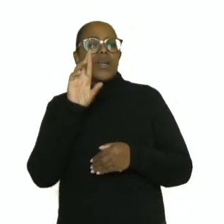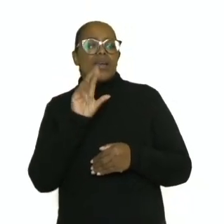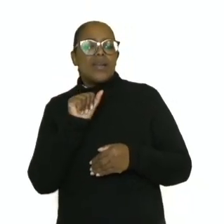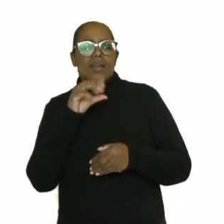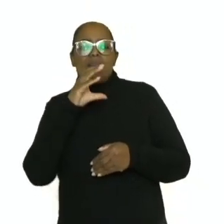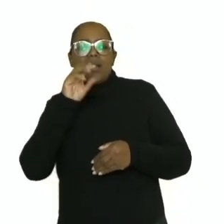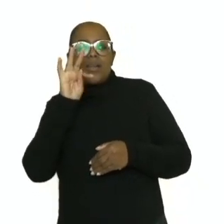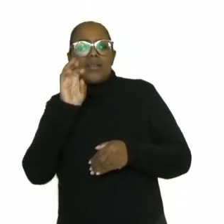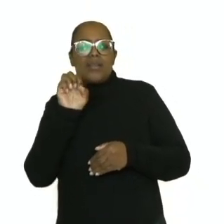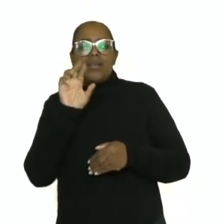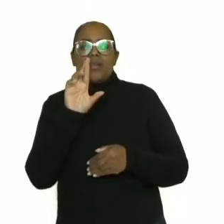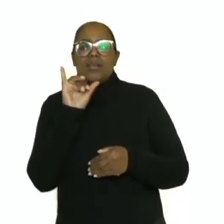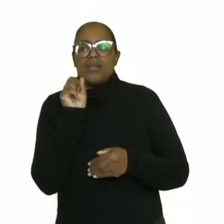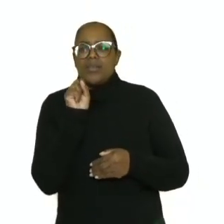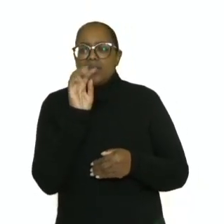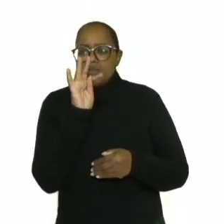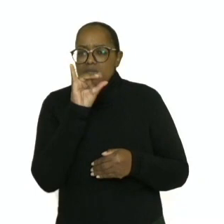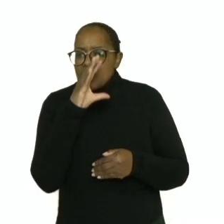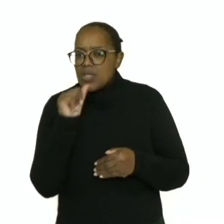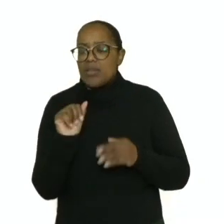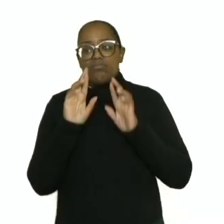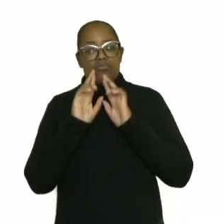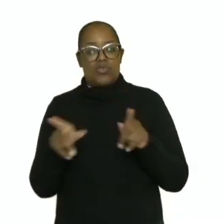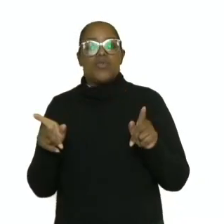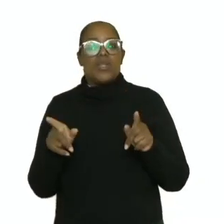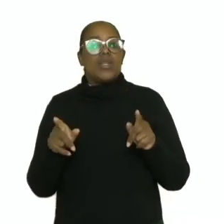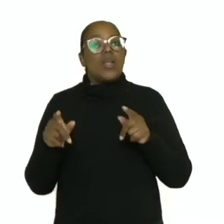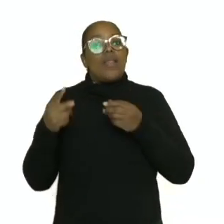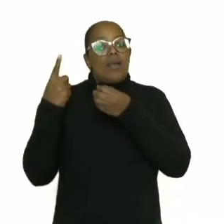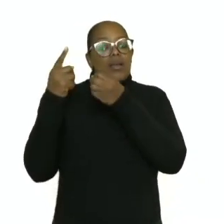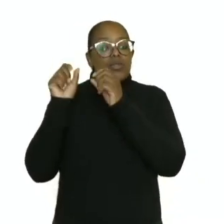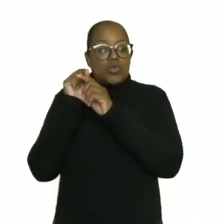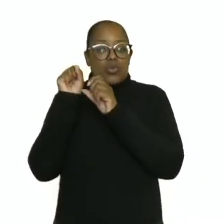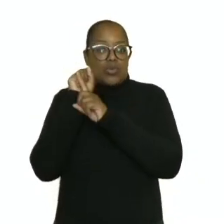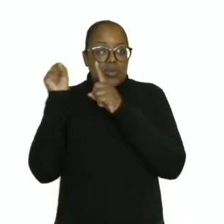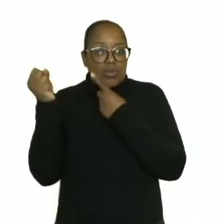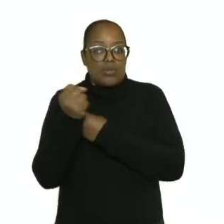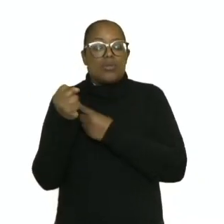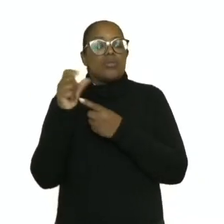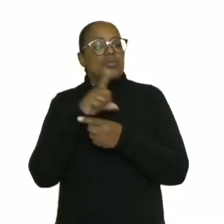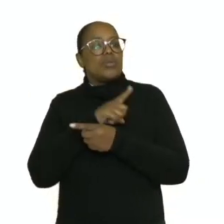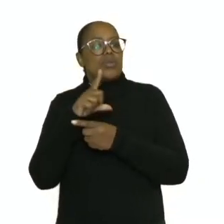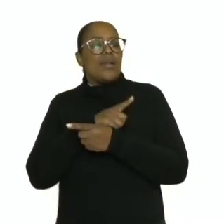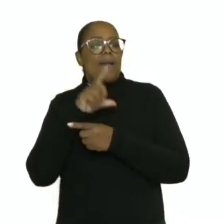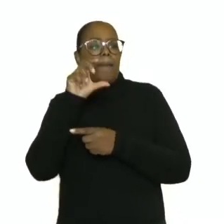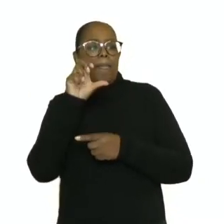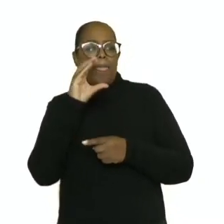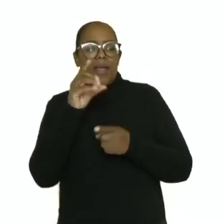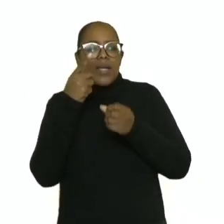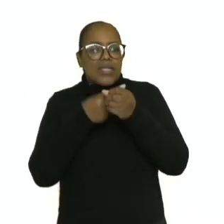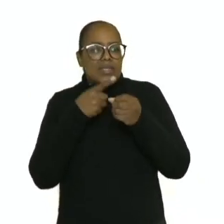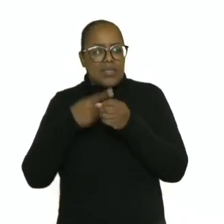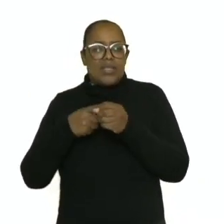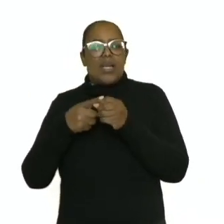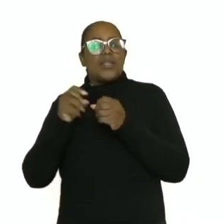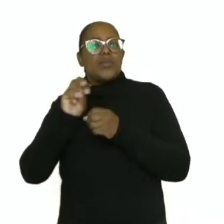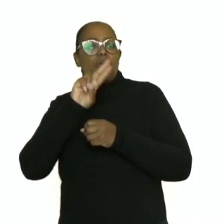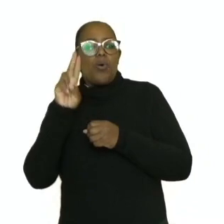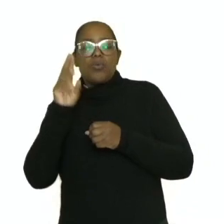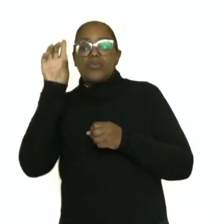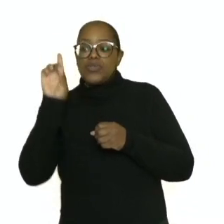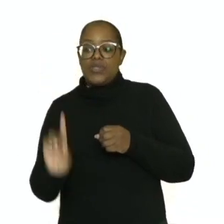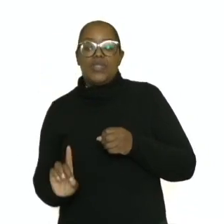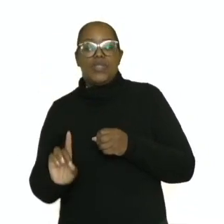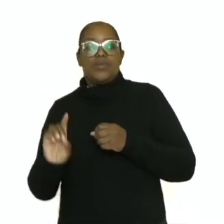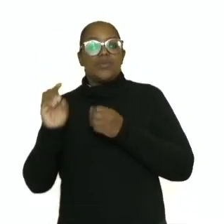comum nas sociedades que se intitulam democráticas, ou seja, aquelas que têm a cidadania e os direitos como princípios.